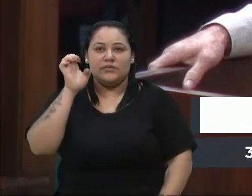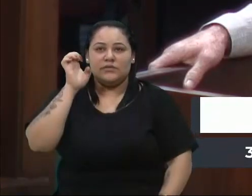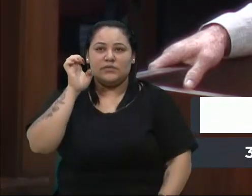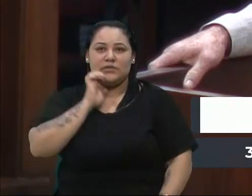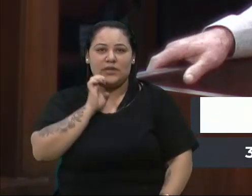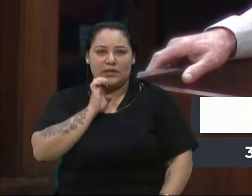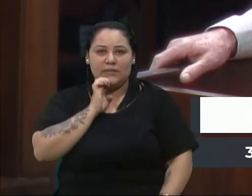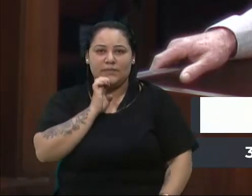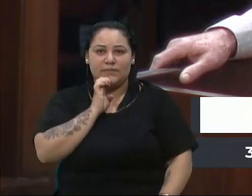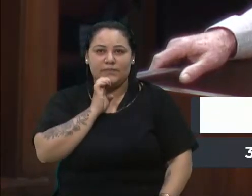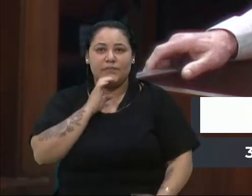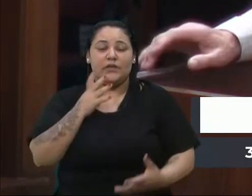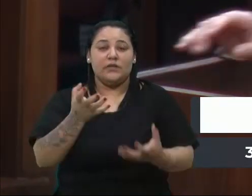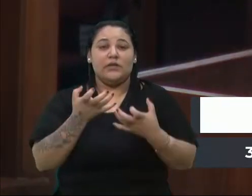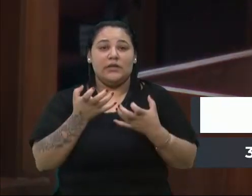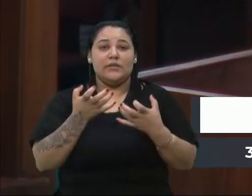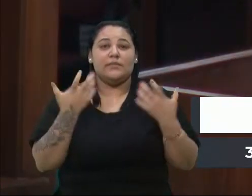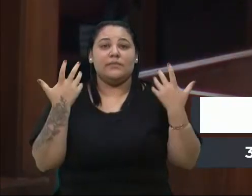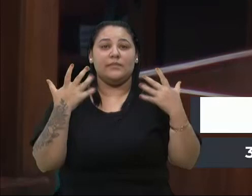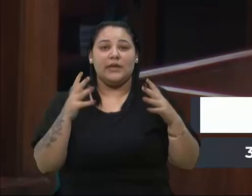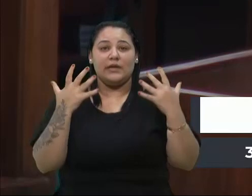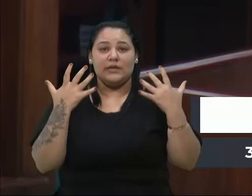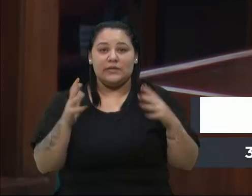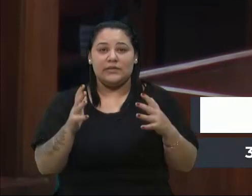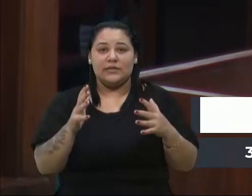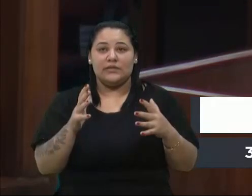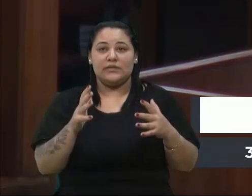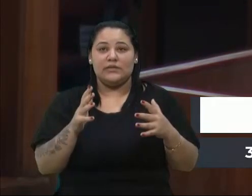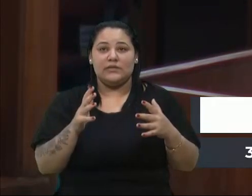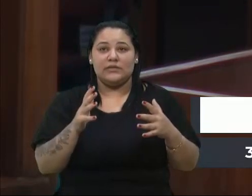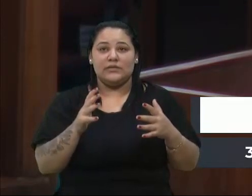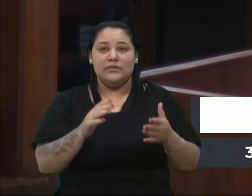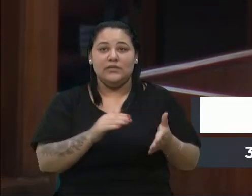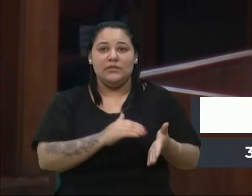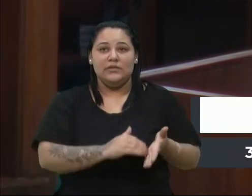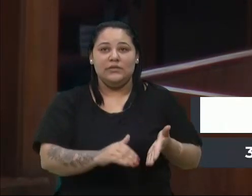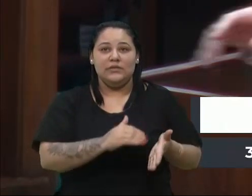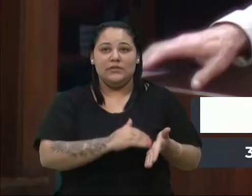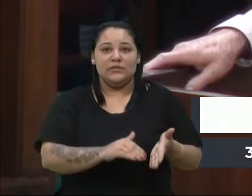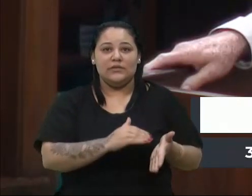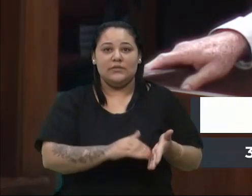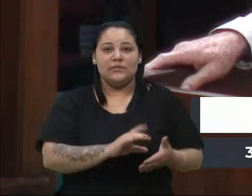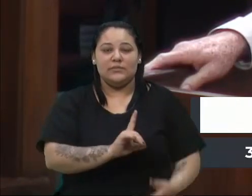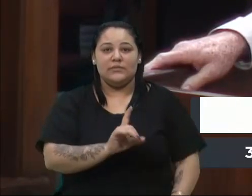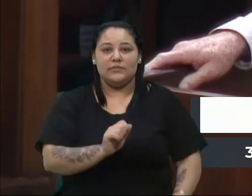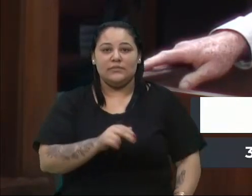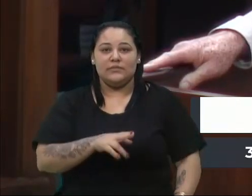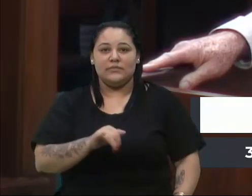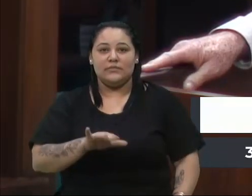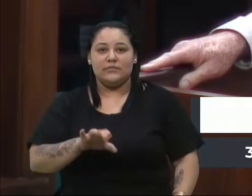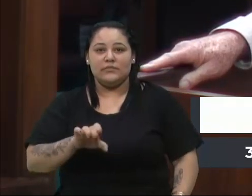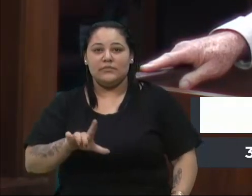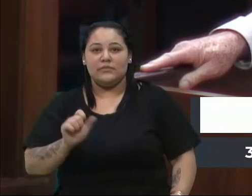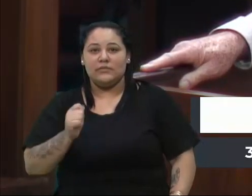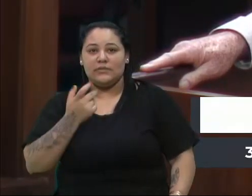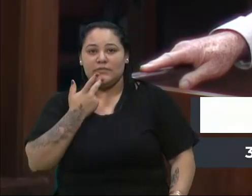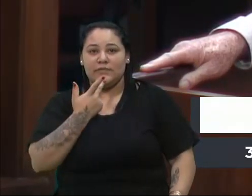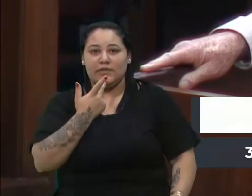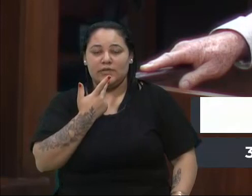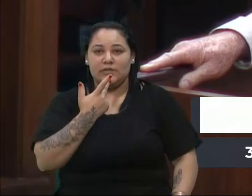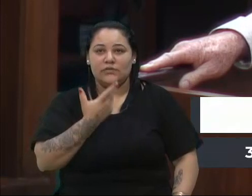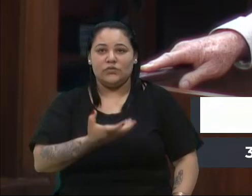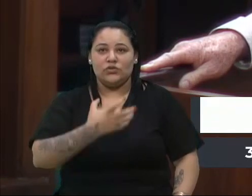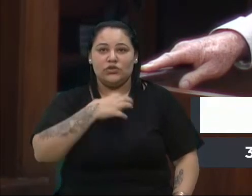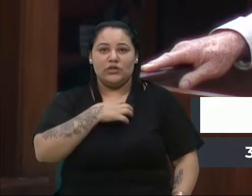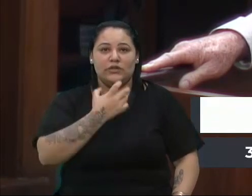Balardim. Eu queria parabenizar a secretária Daniele por ter se posicionado da forma como se